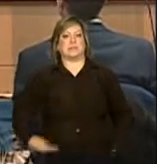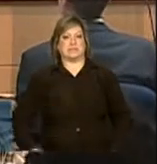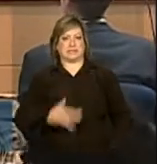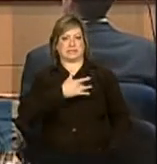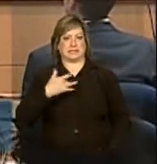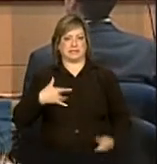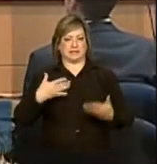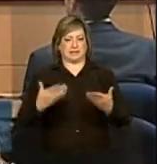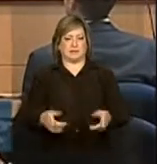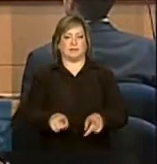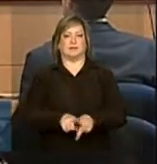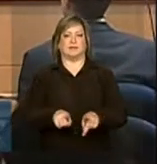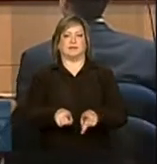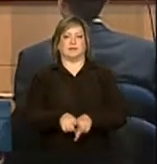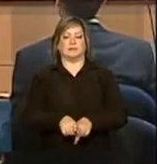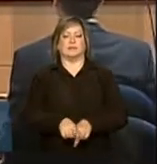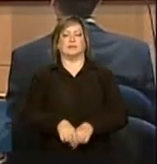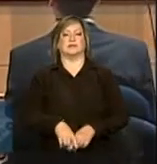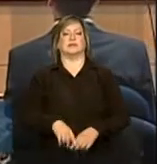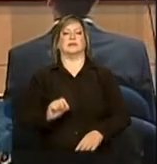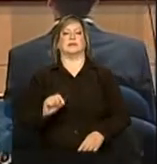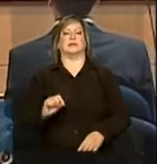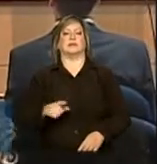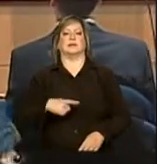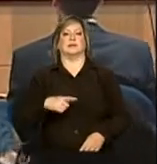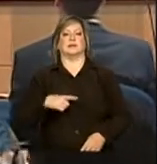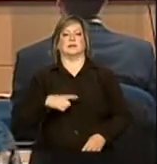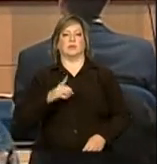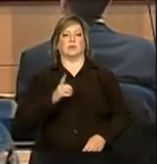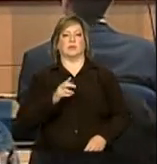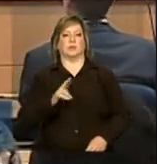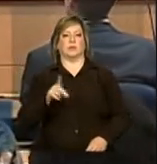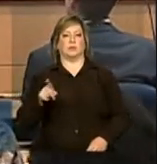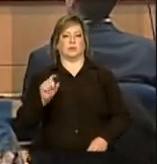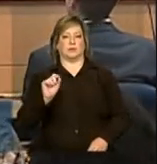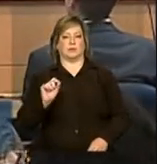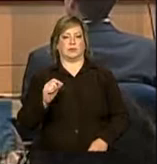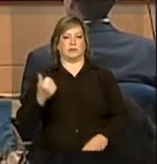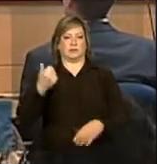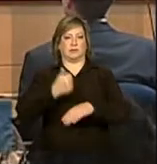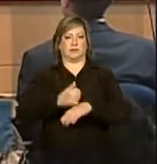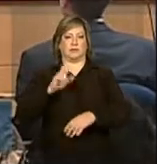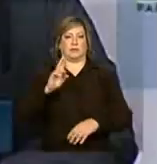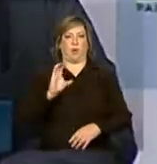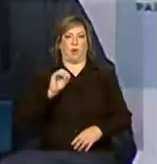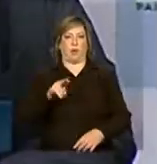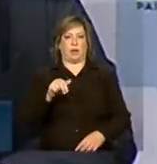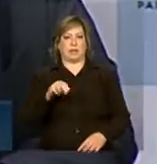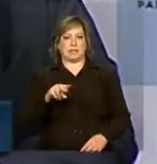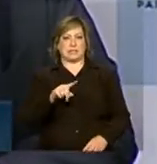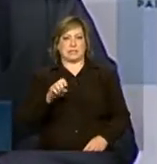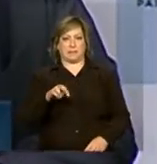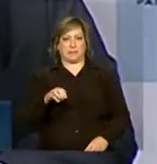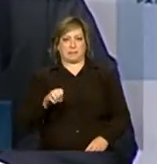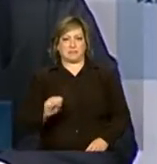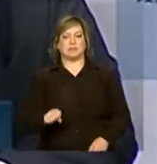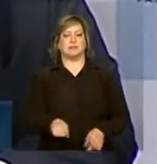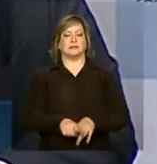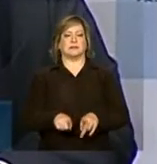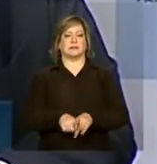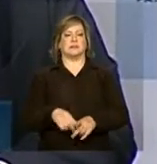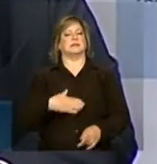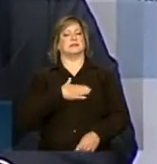o doutor José Enio Duarte, representando o CONASEMES. Para nós é uma satisfação